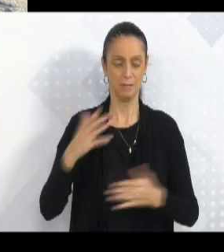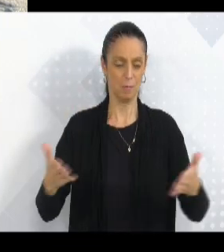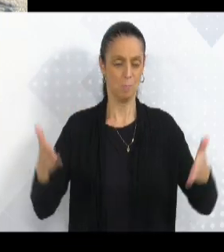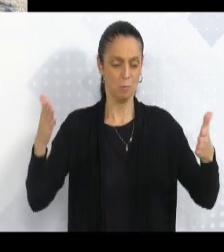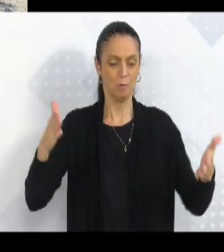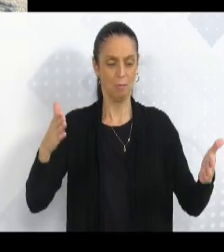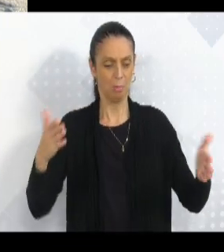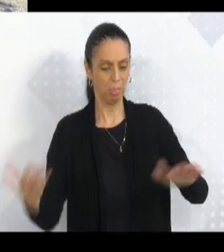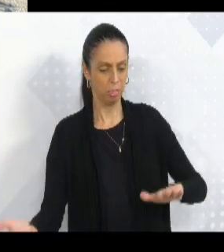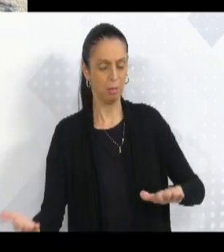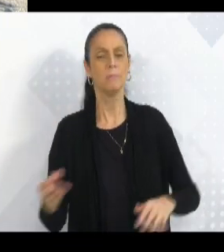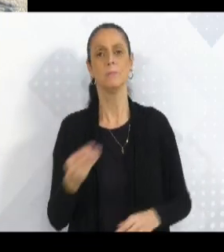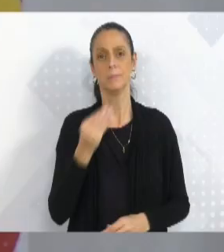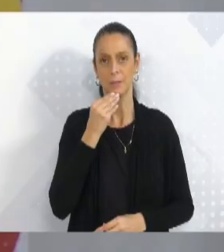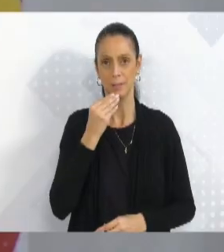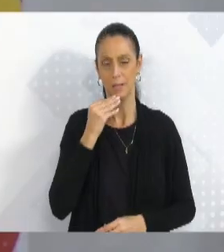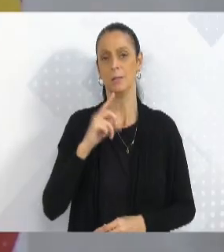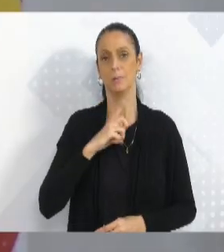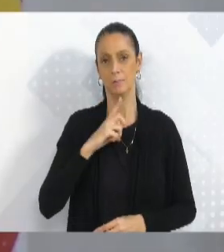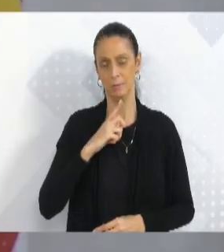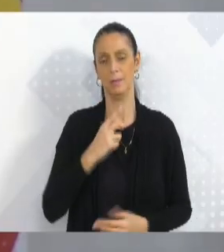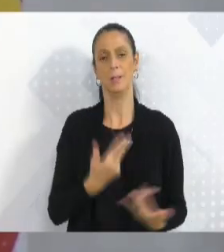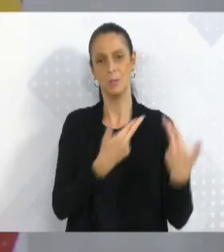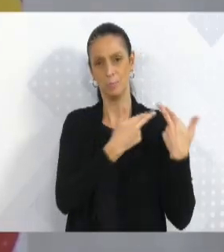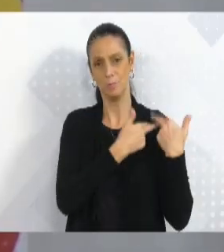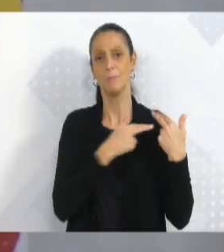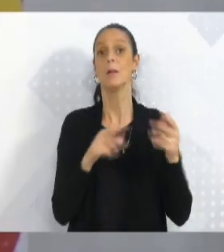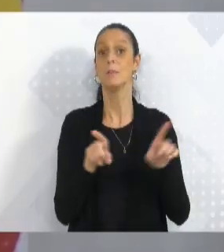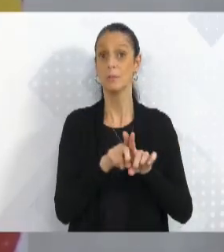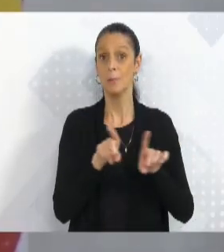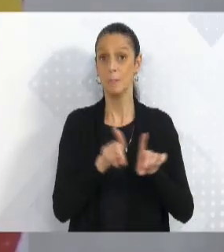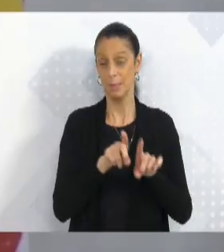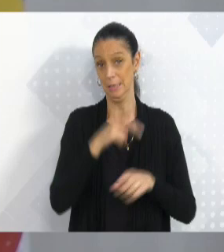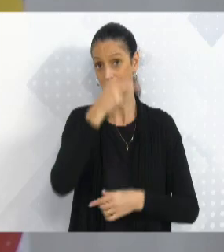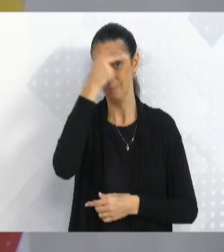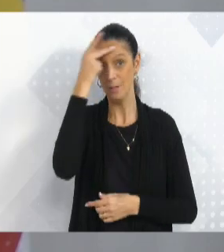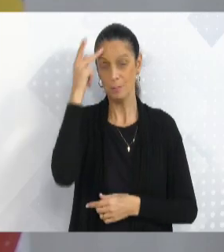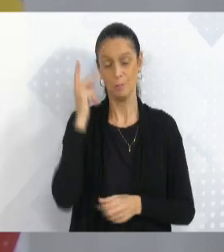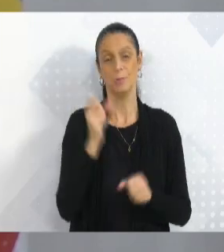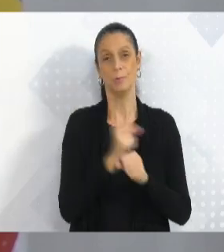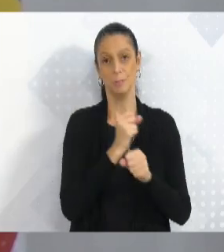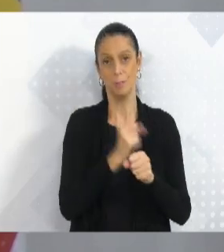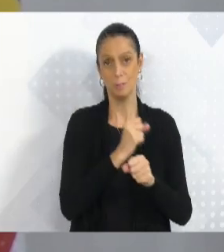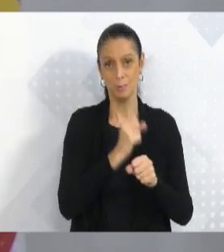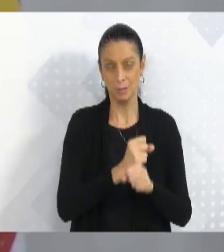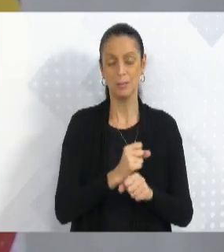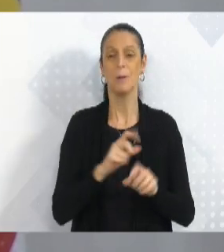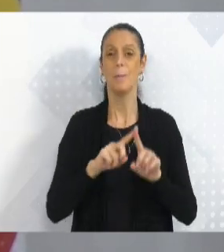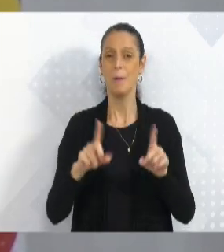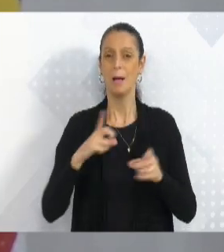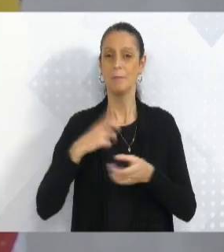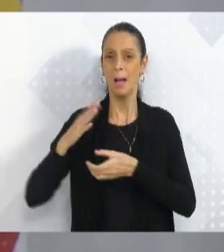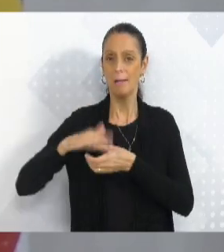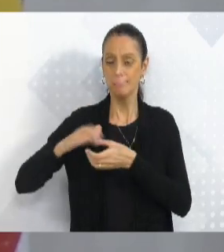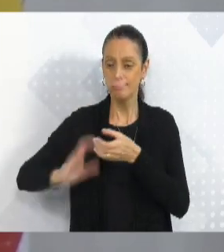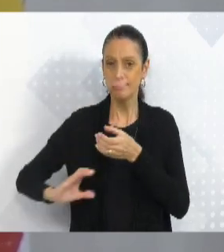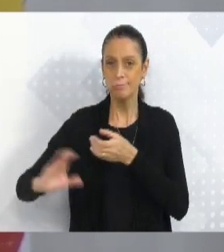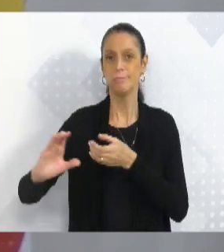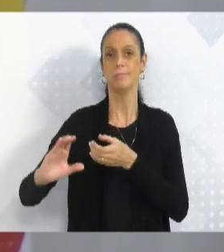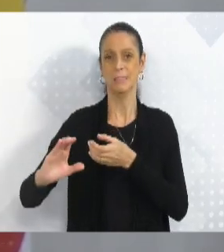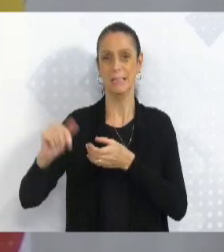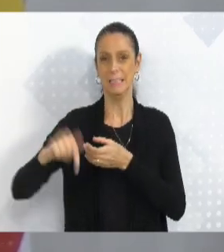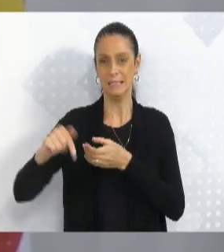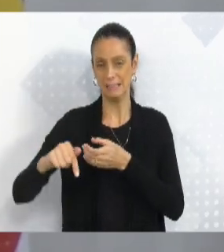responsabilidade do morador que acabou construindo em cima das faixas sanitárias tem foto aí também né mas se não tem foto tá tudo certo